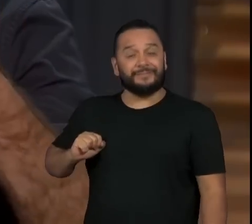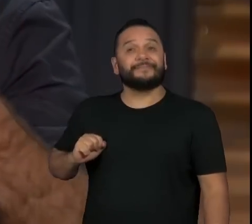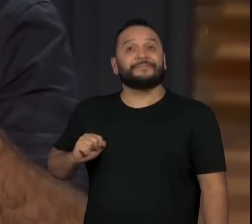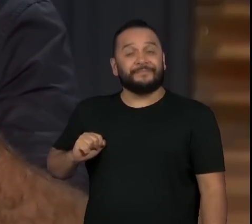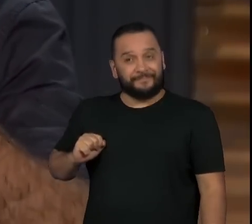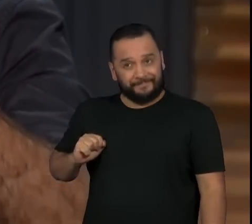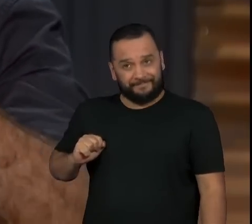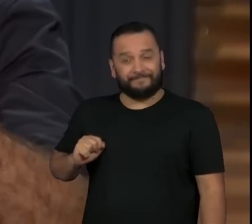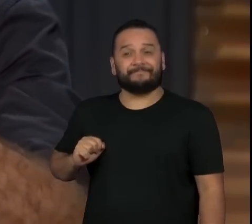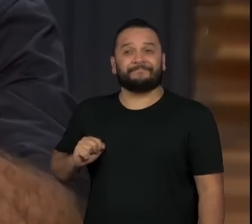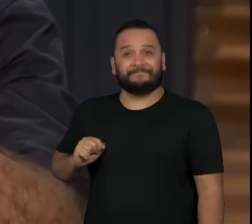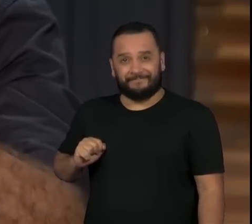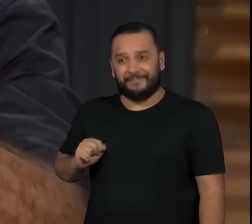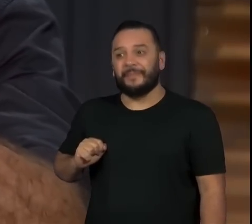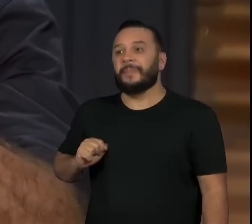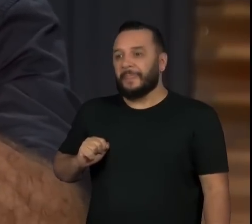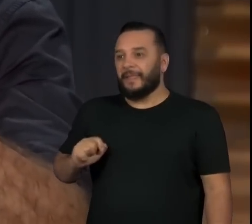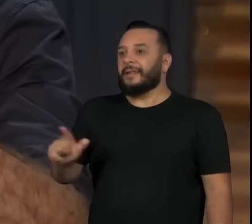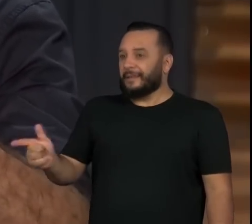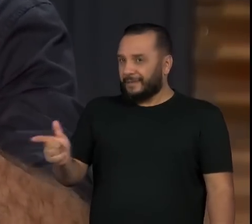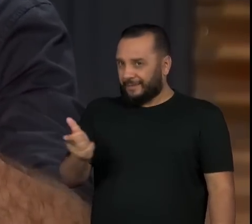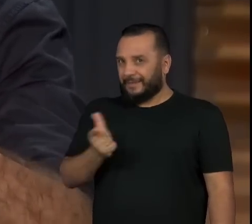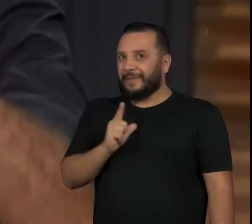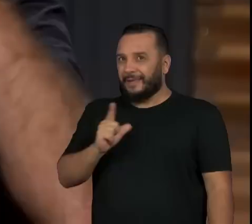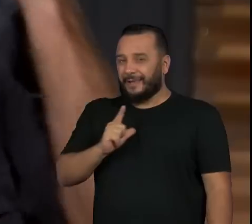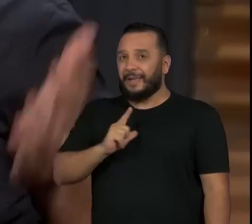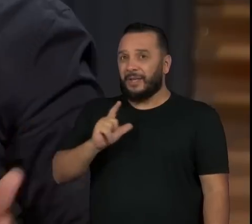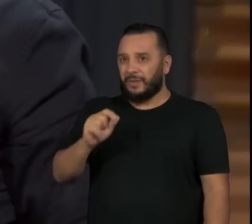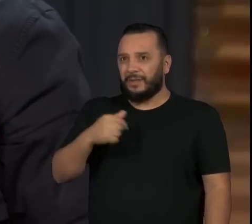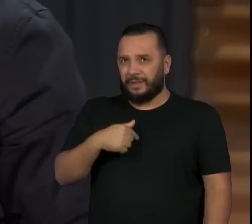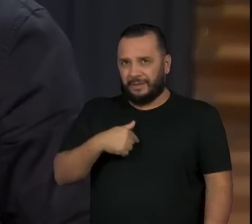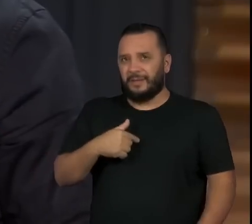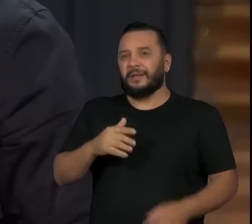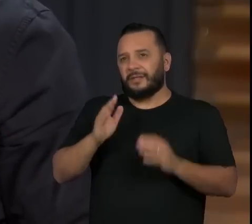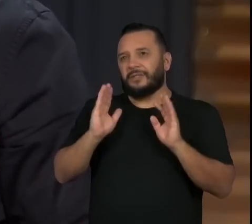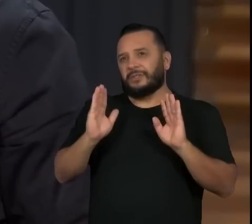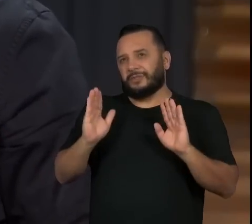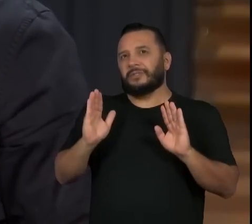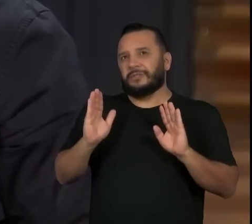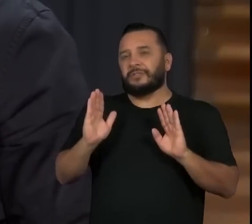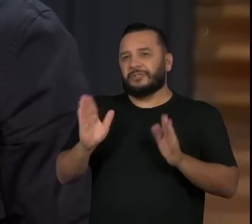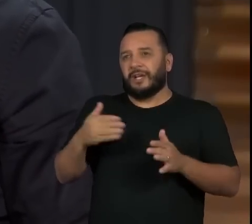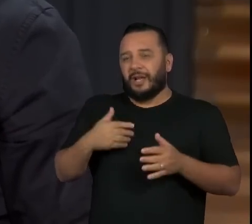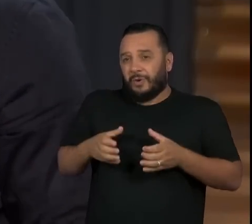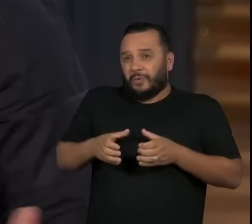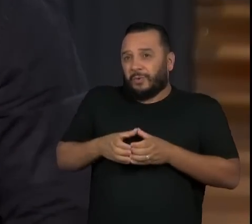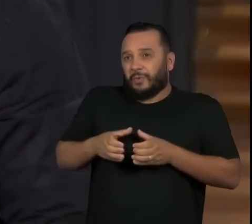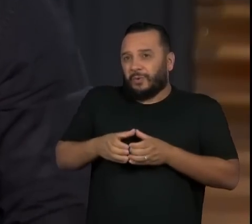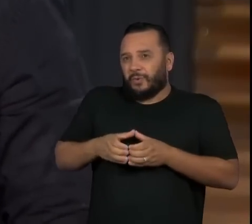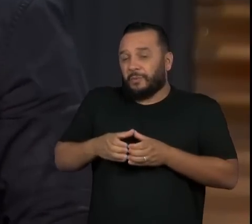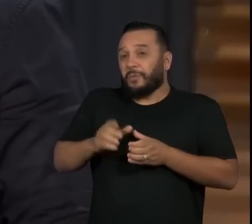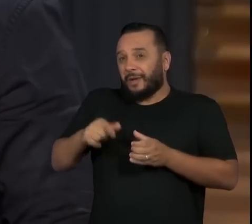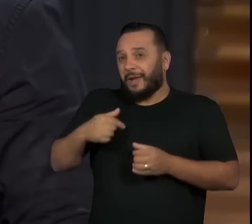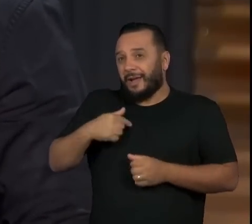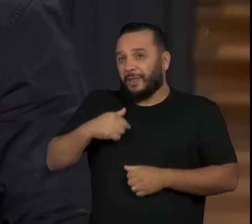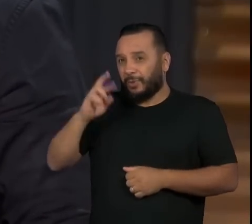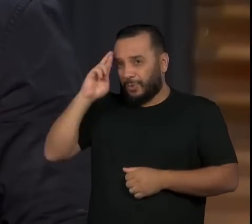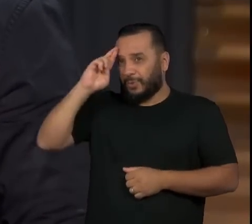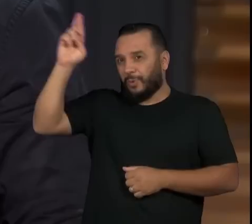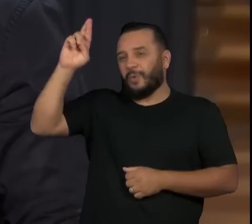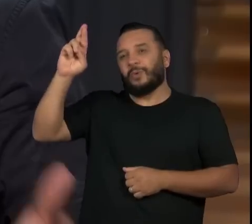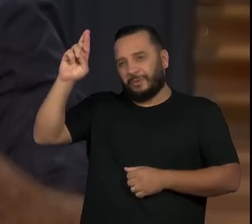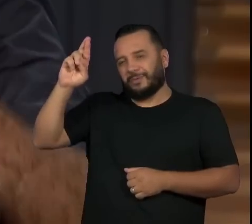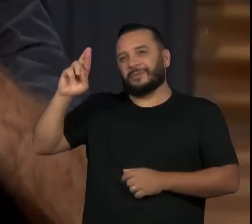é uma turma que tem ali uma interseção com os donos dos grandes veículos de comunicação. E não é interessante para